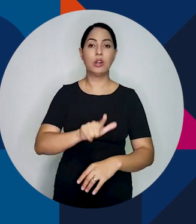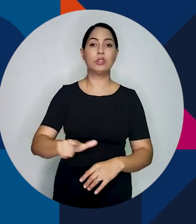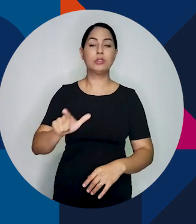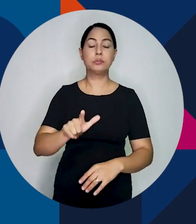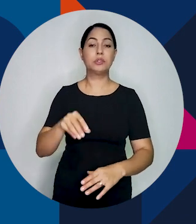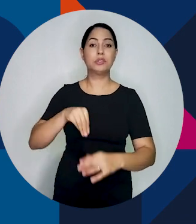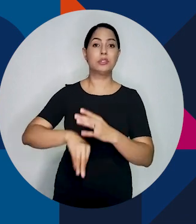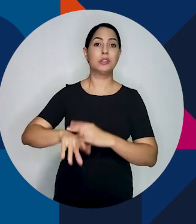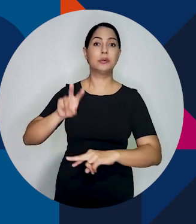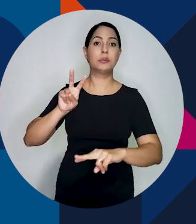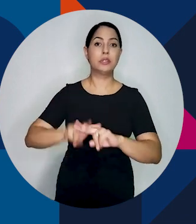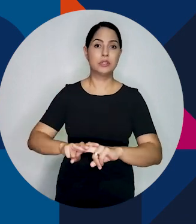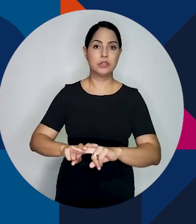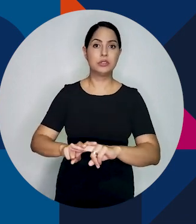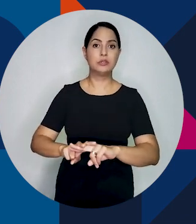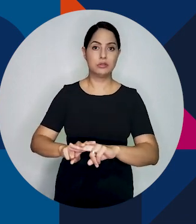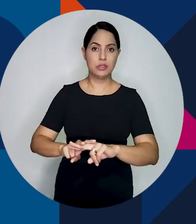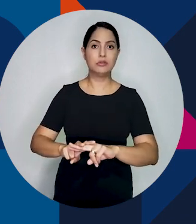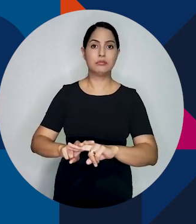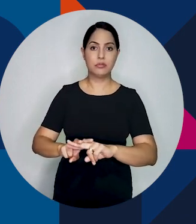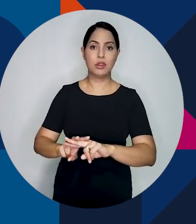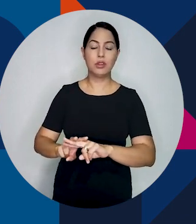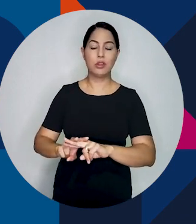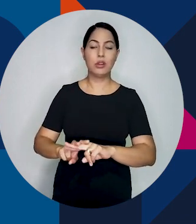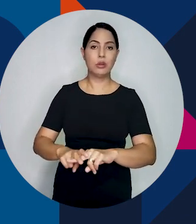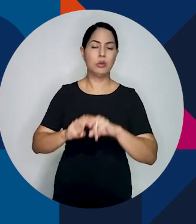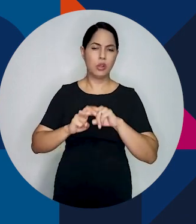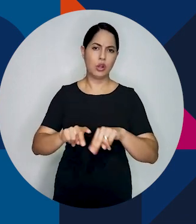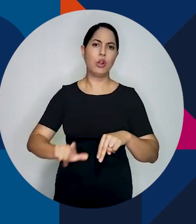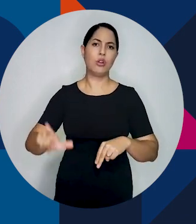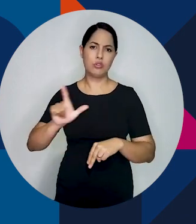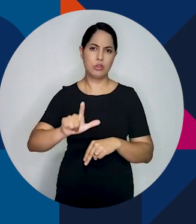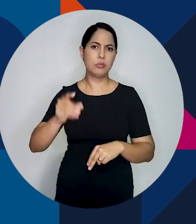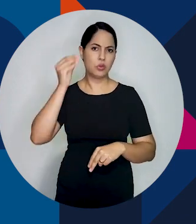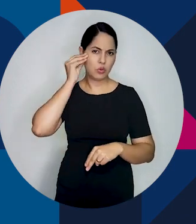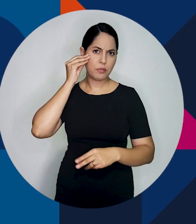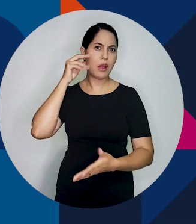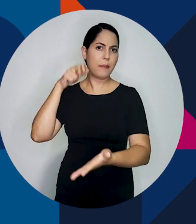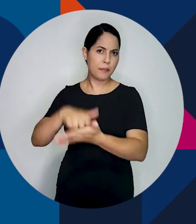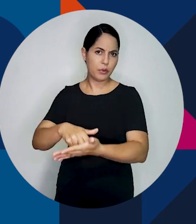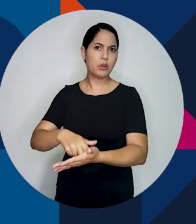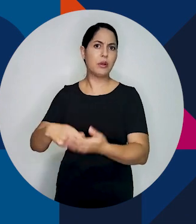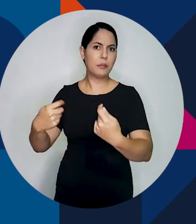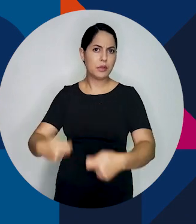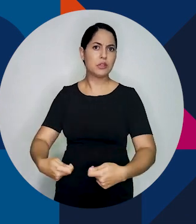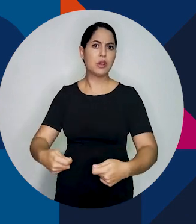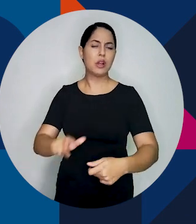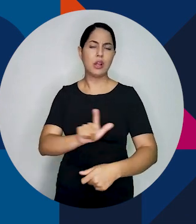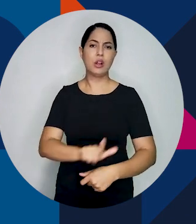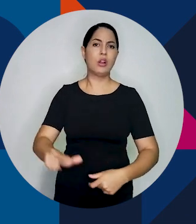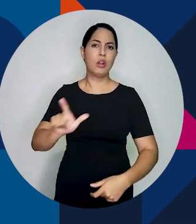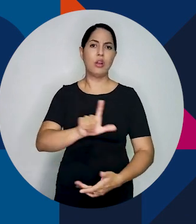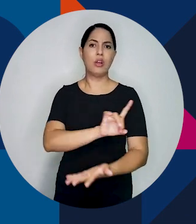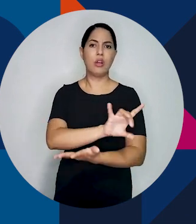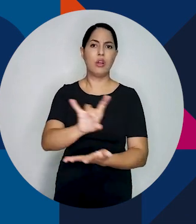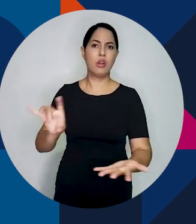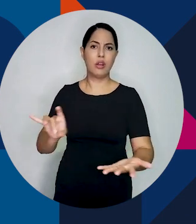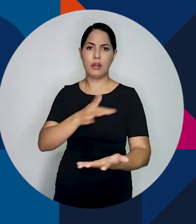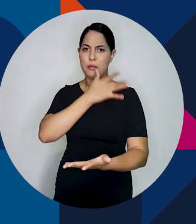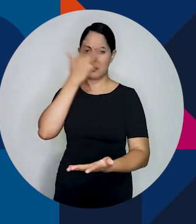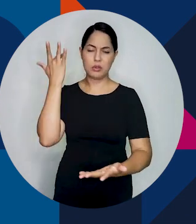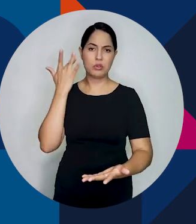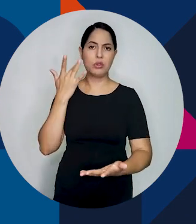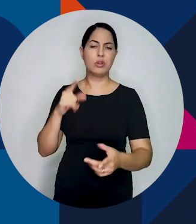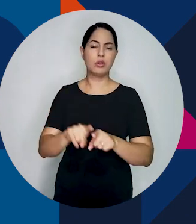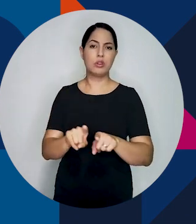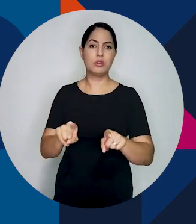clientes, transtornos dentro dos presídios, né, pessoas que... Os culpados têm que ser punidos, mas tem que haver